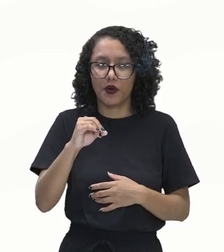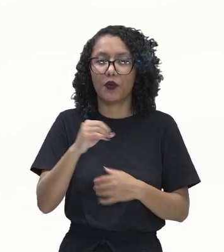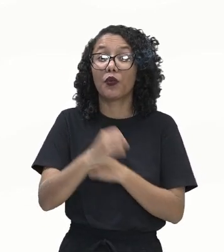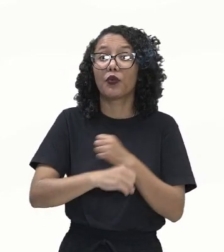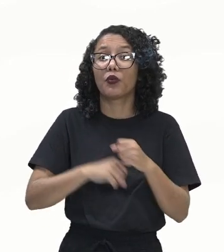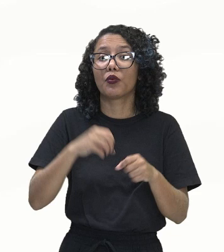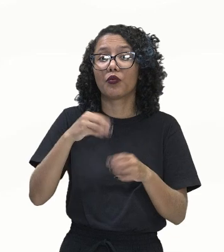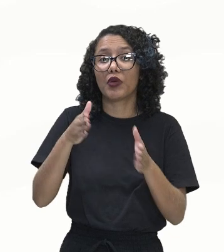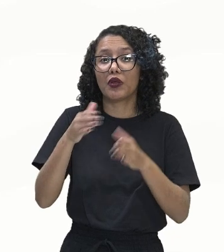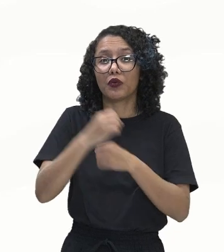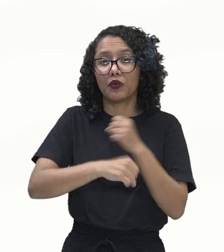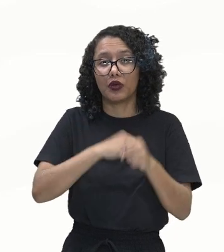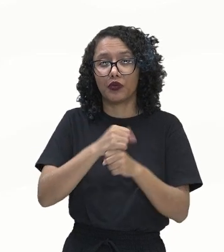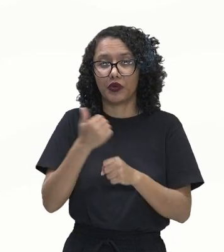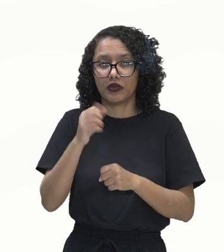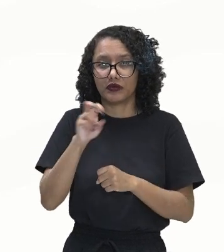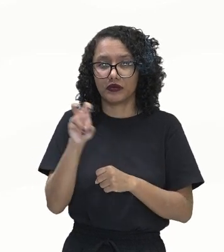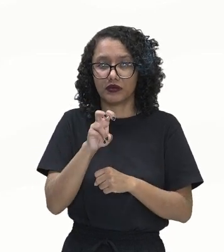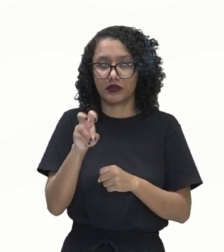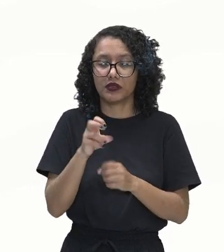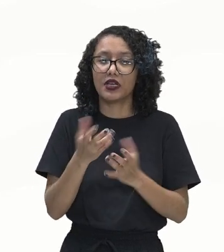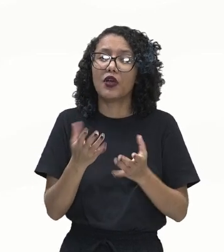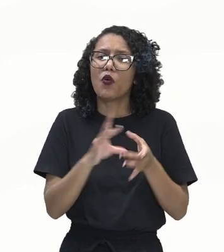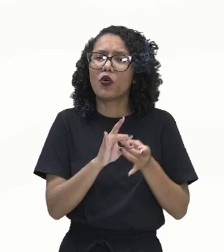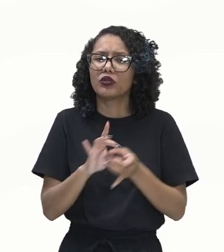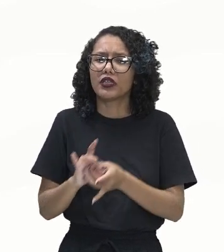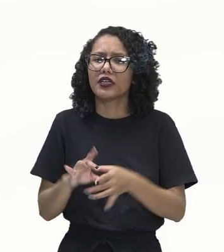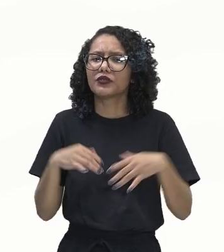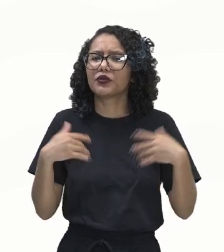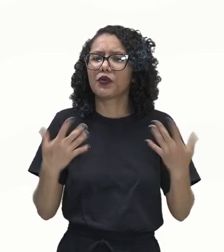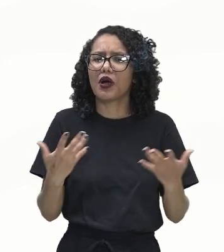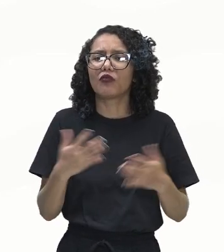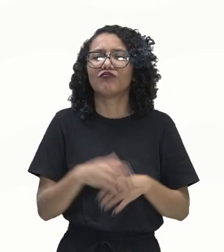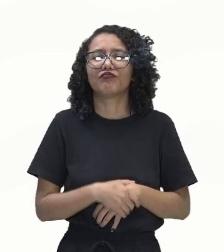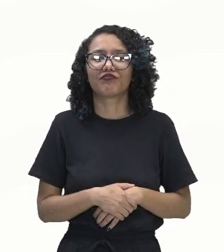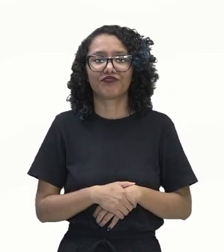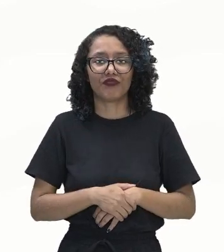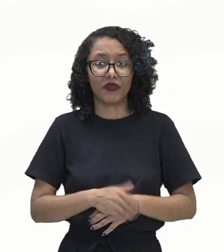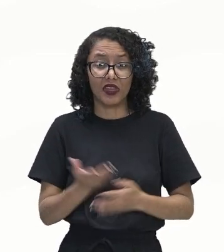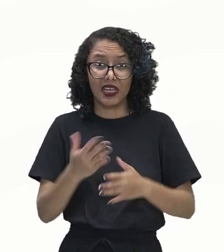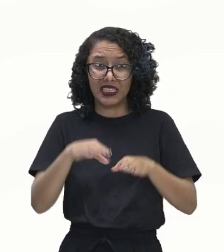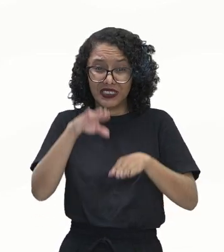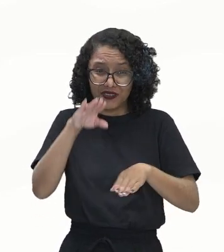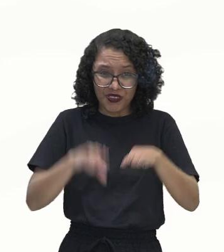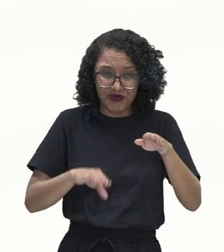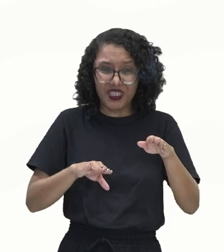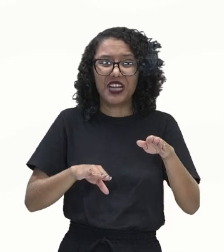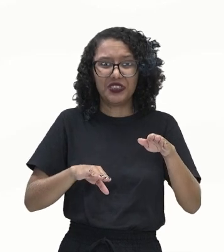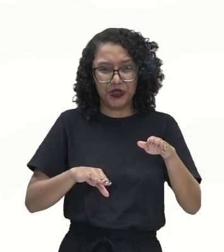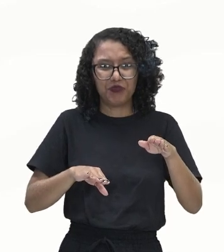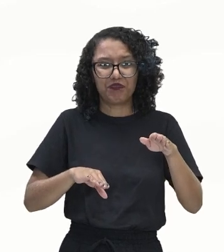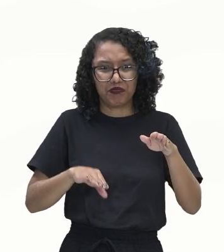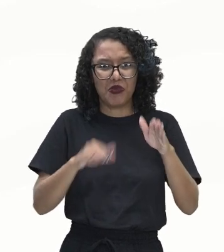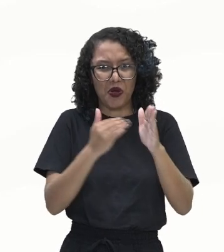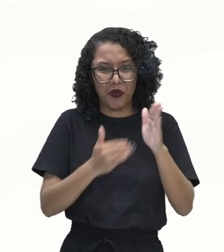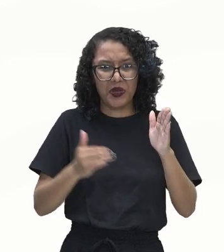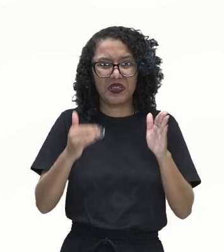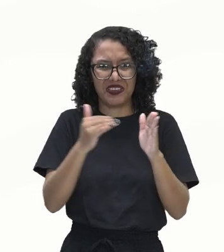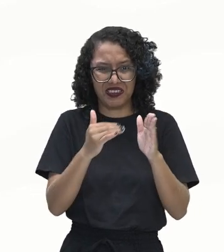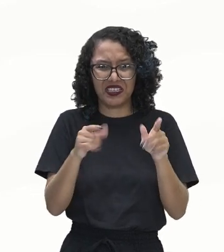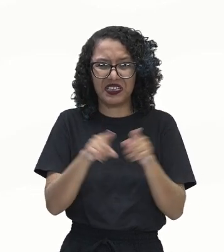1955 e elas surgiram no contexto de crescente desigualdade e insatisfação no campo brasileiro. Por